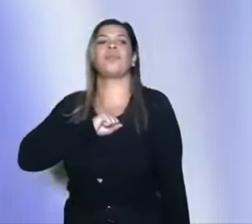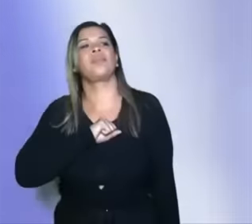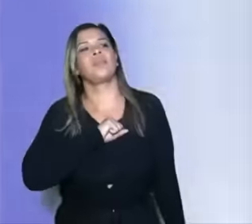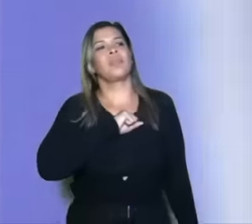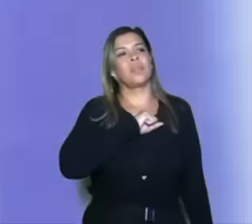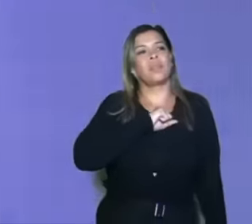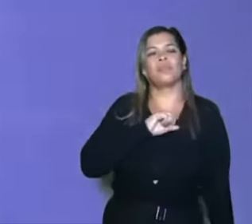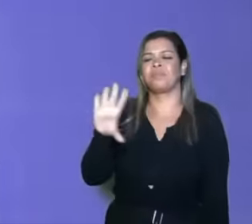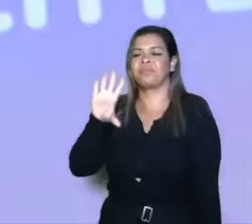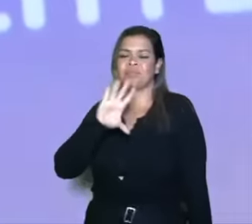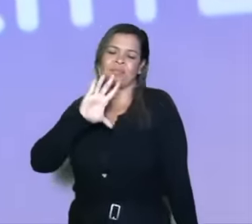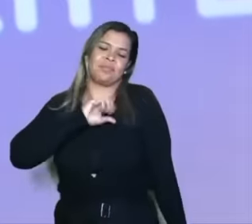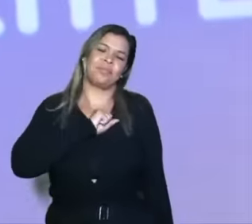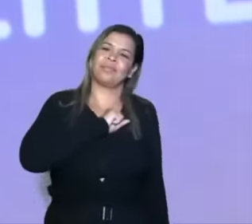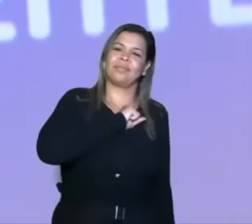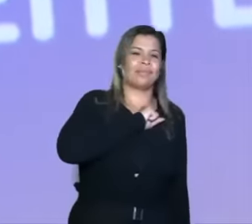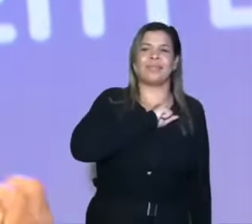Yeah! Amar.